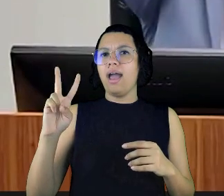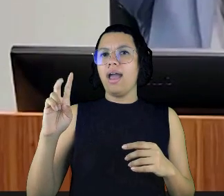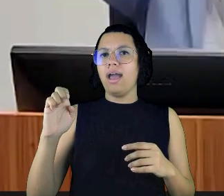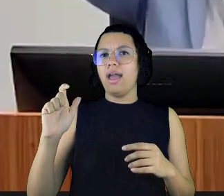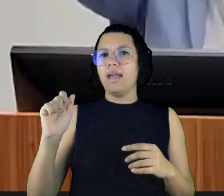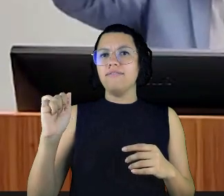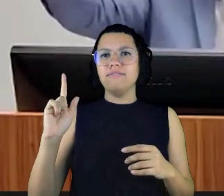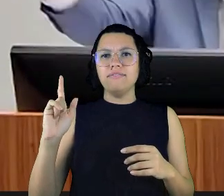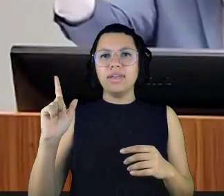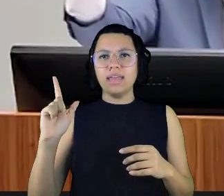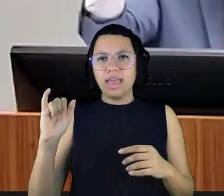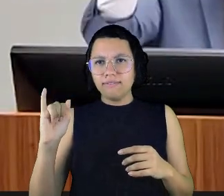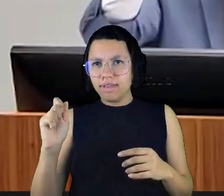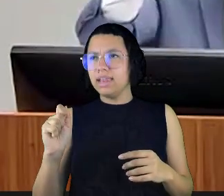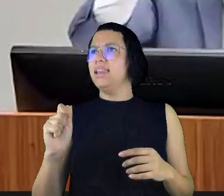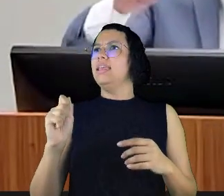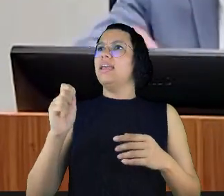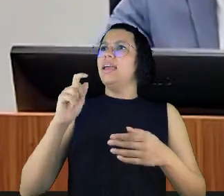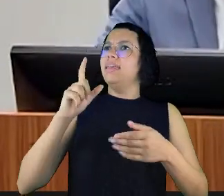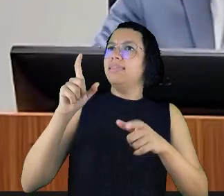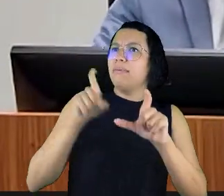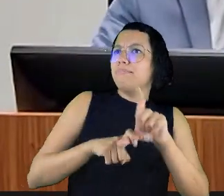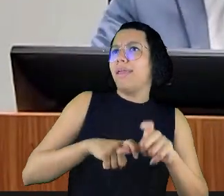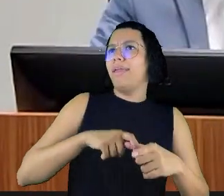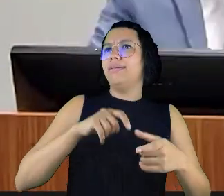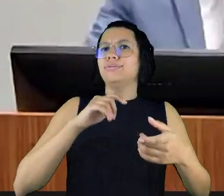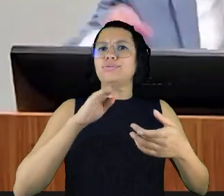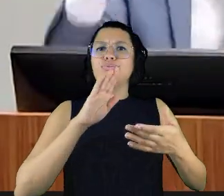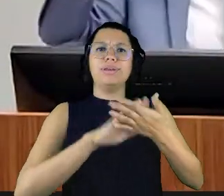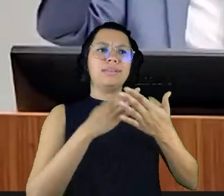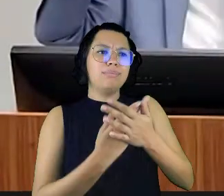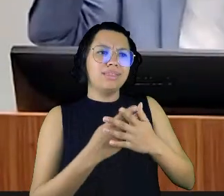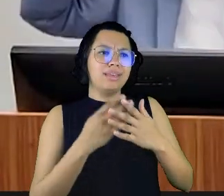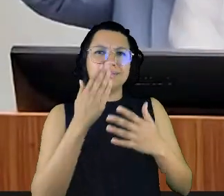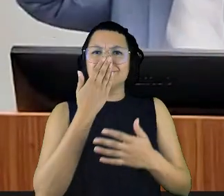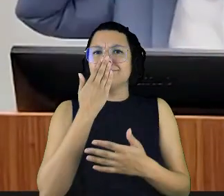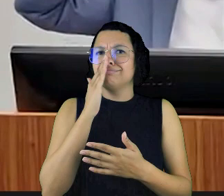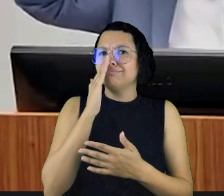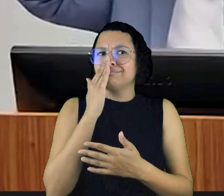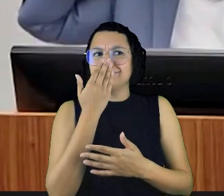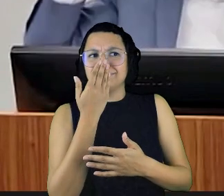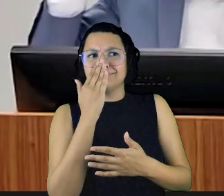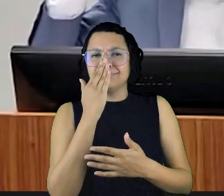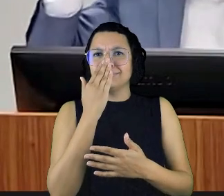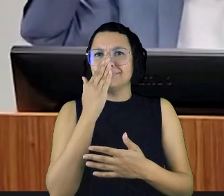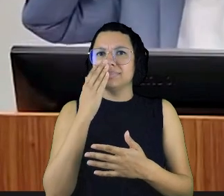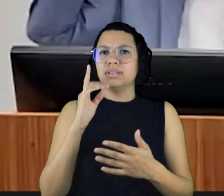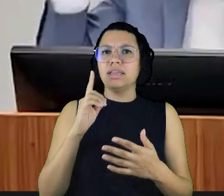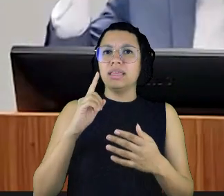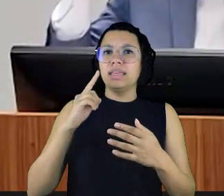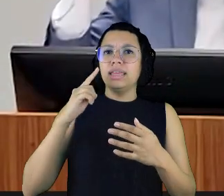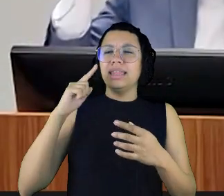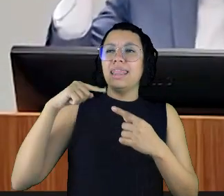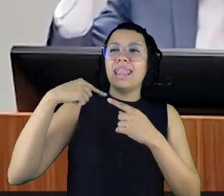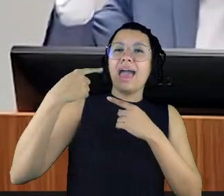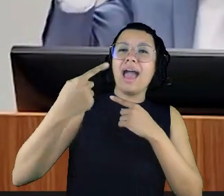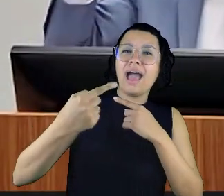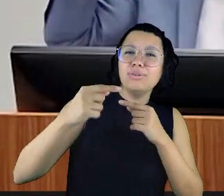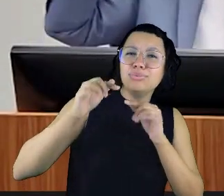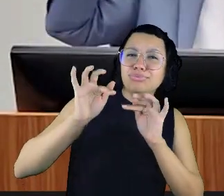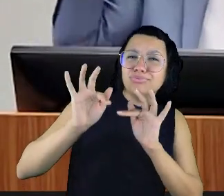que passa por não sei quantos artigos e que tem lá no fundo, no fundo, no fundo, guardado